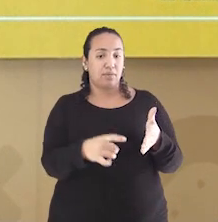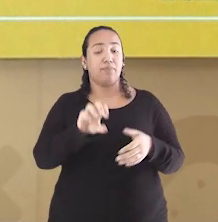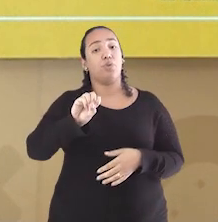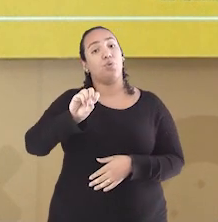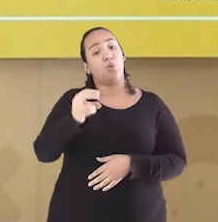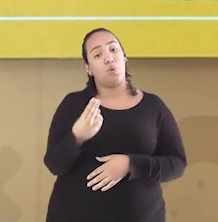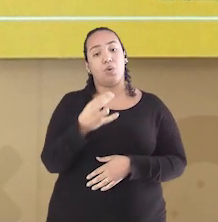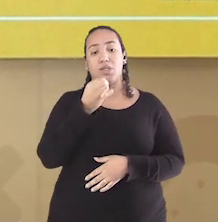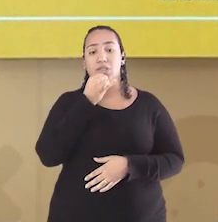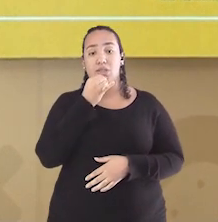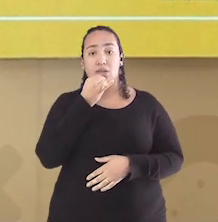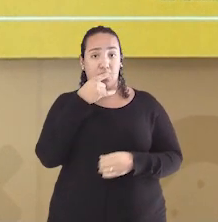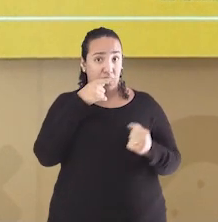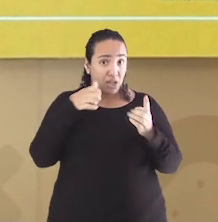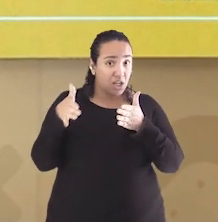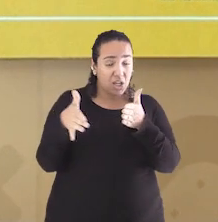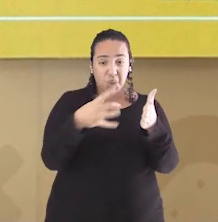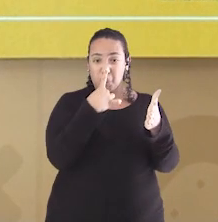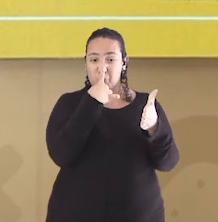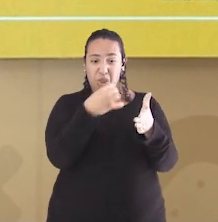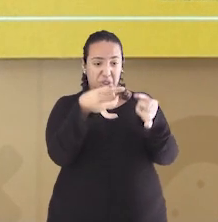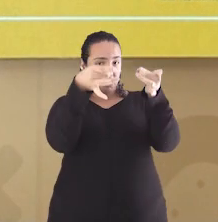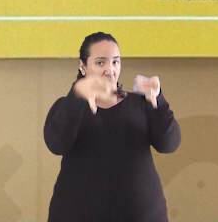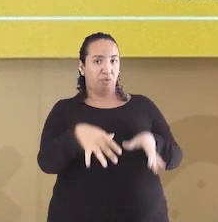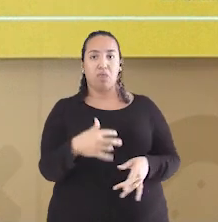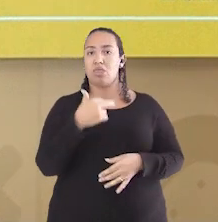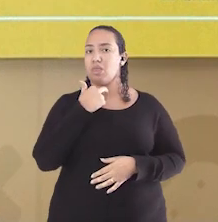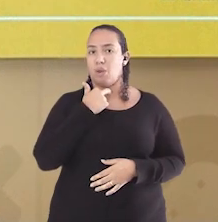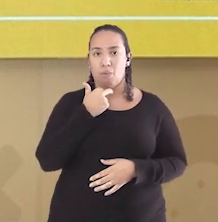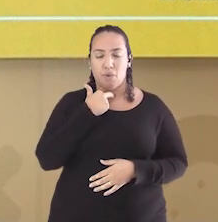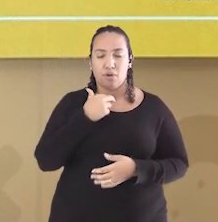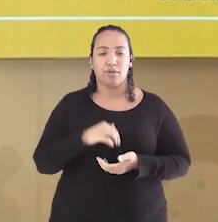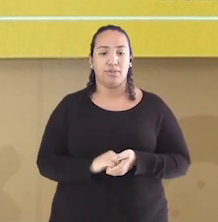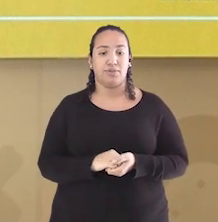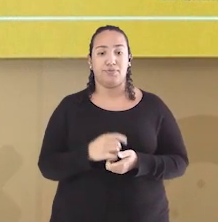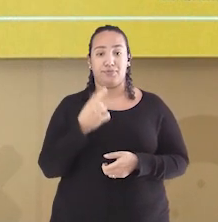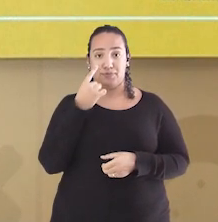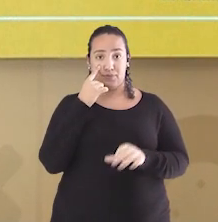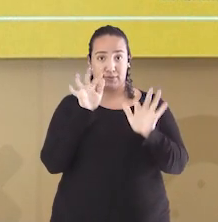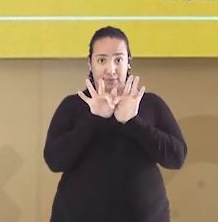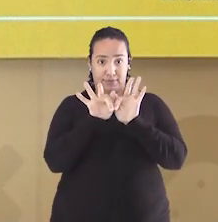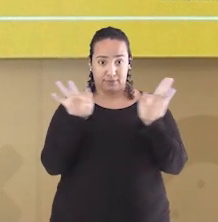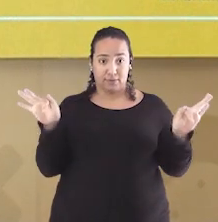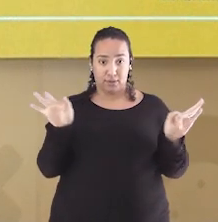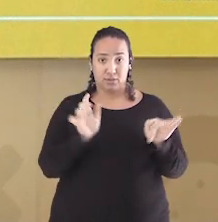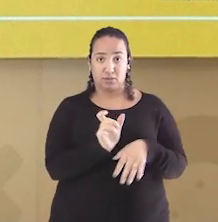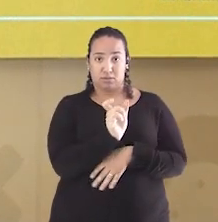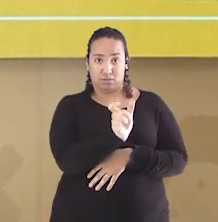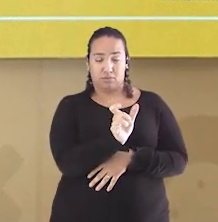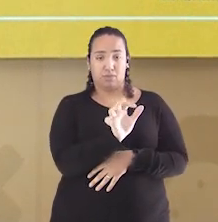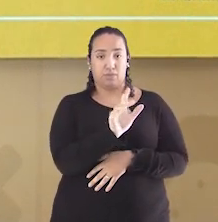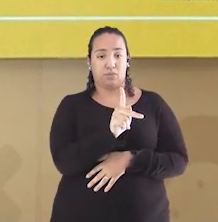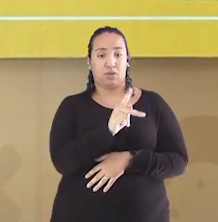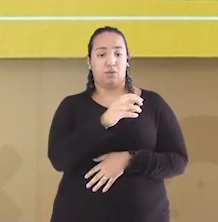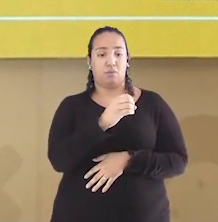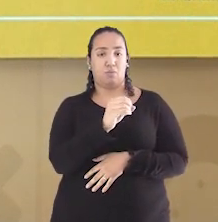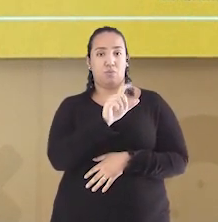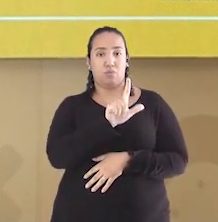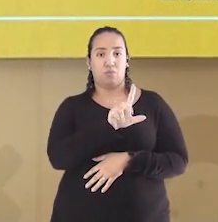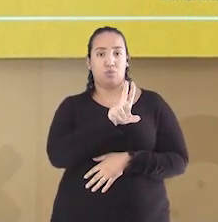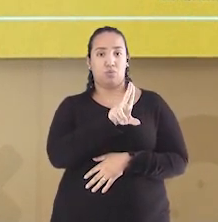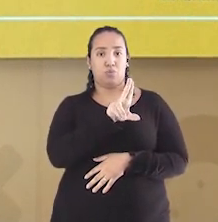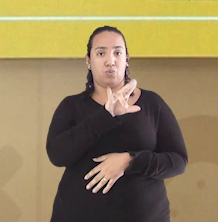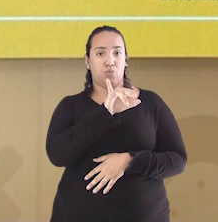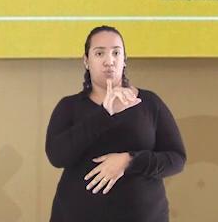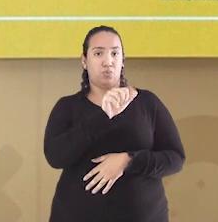não jogue o lixo nos rios. Nessas duas frases, as palavras de ordem são polua, ok?